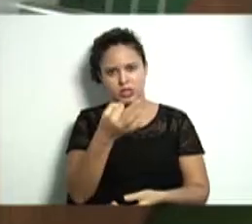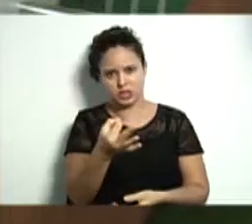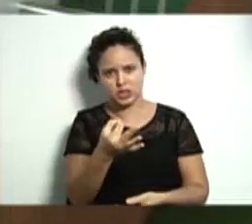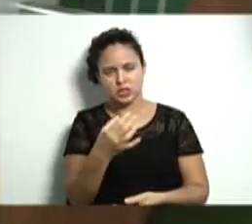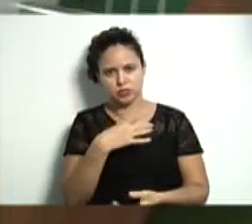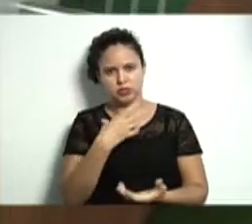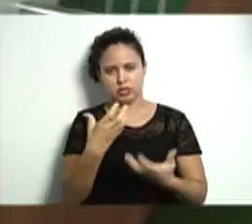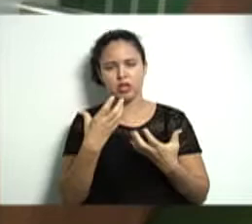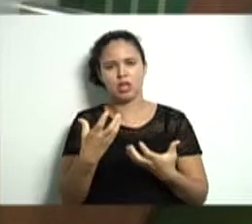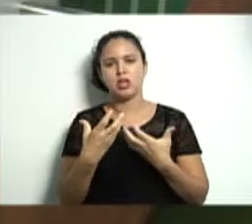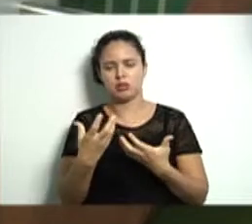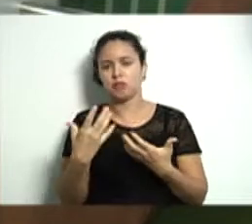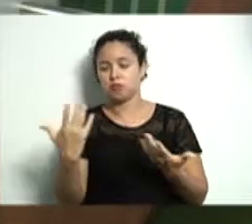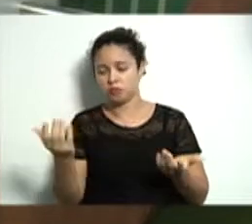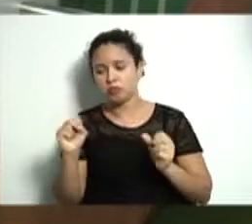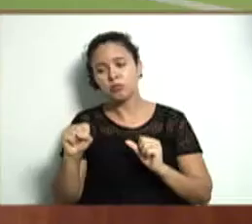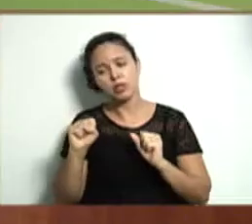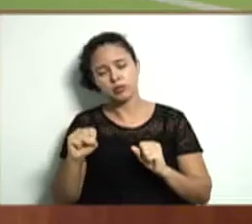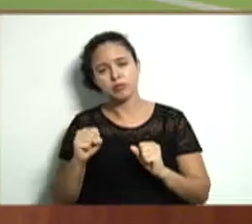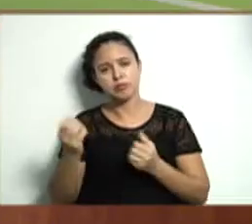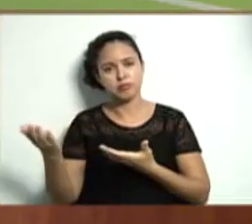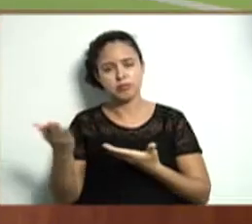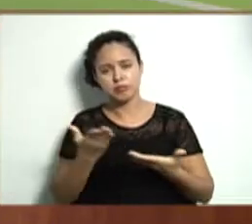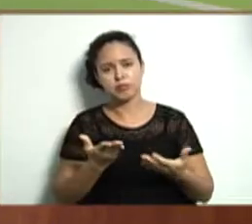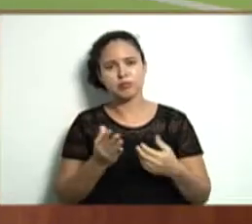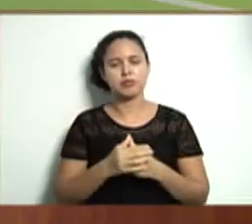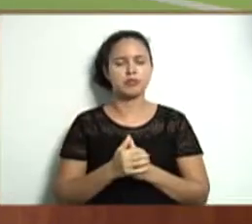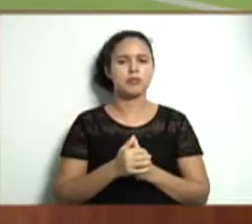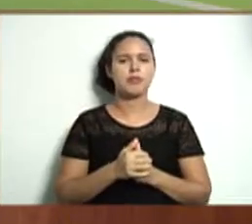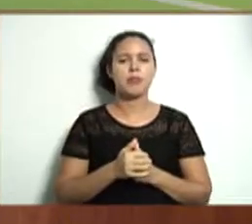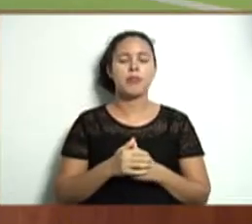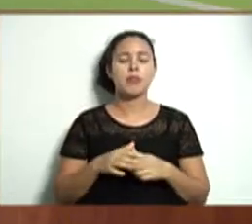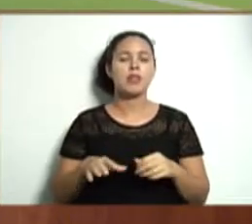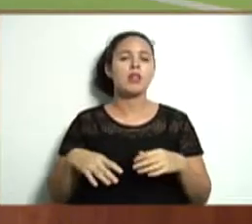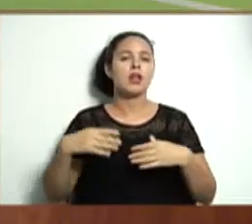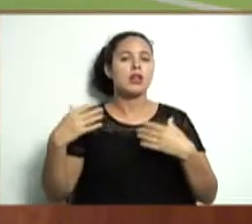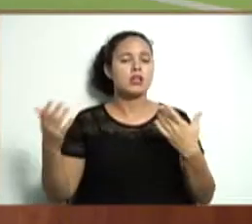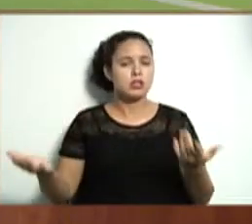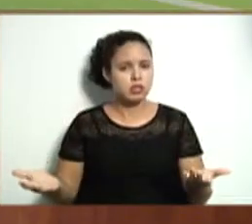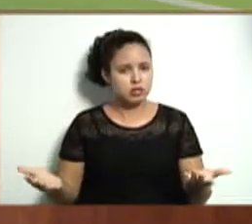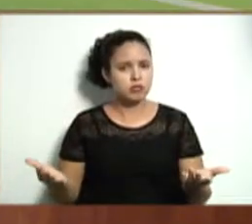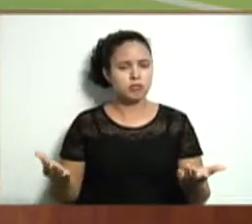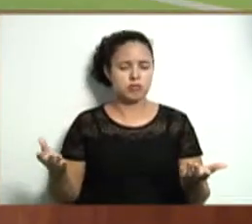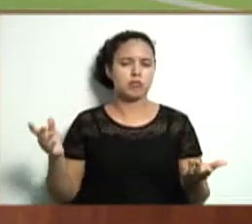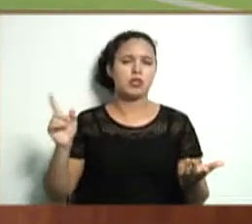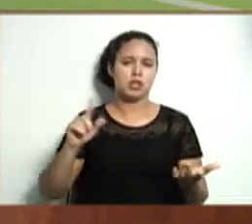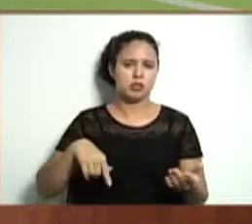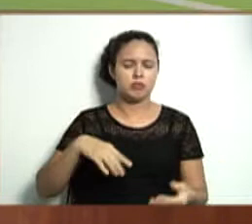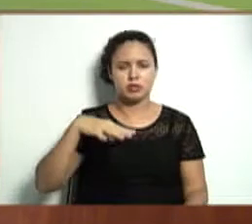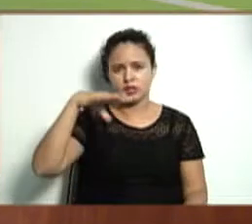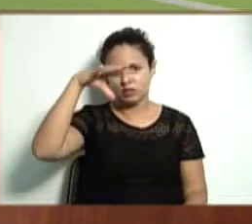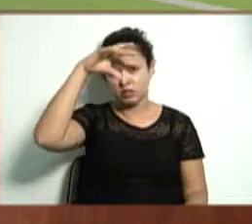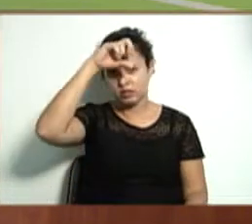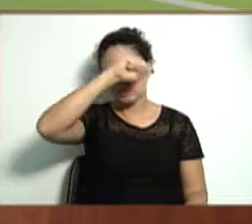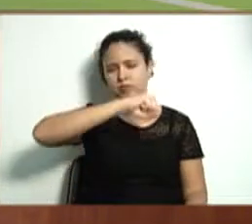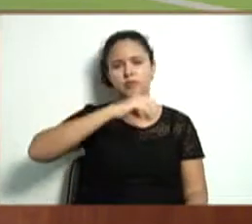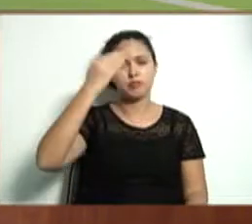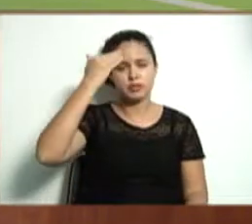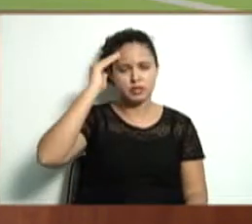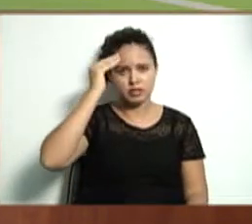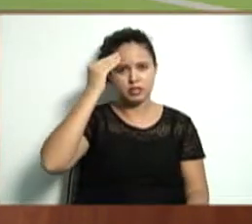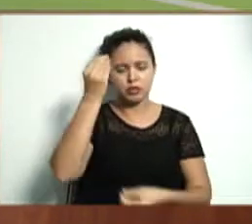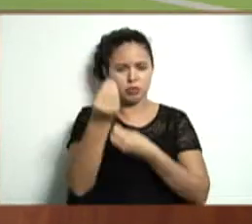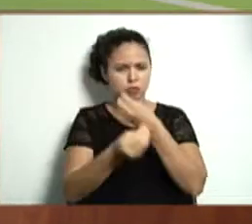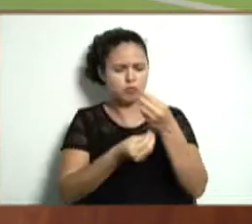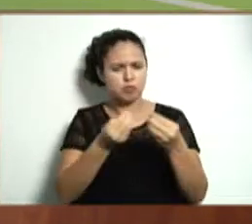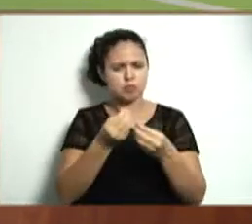fazer alguma intervenção? Então, para entendermos um aspecto do modo de produção que me chama